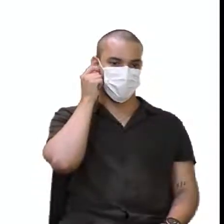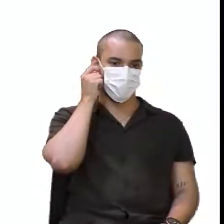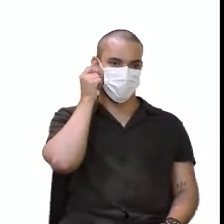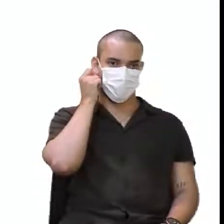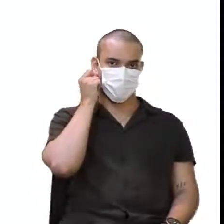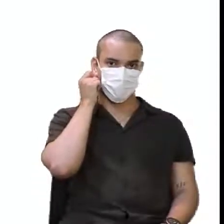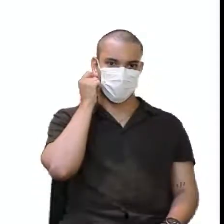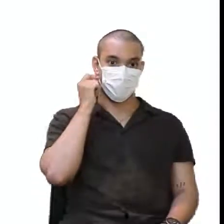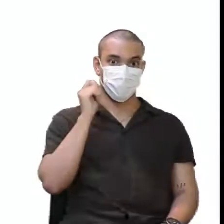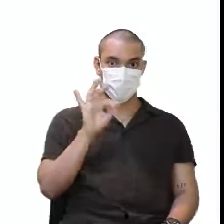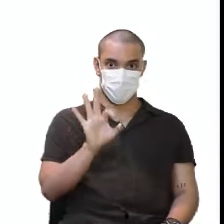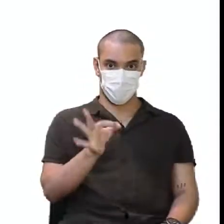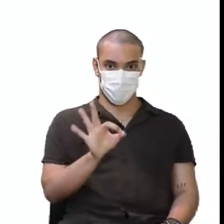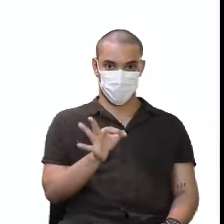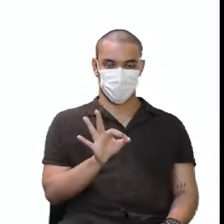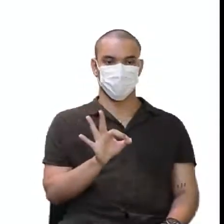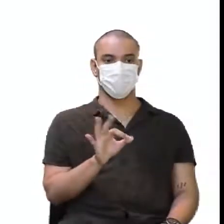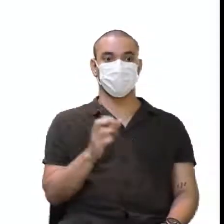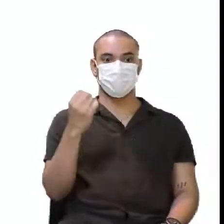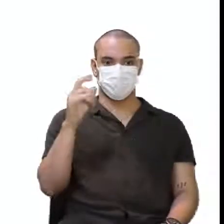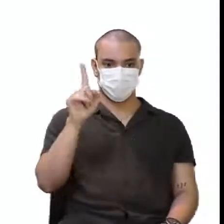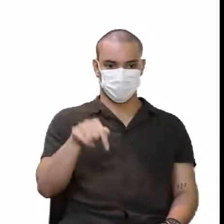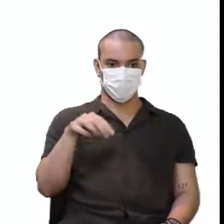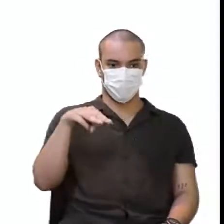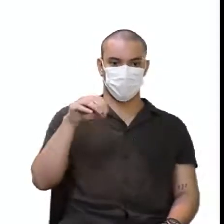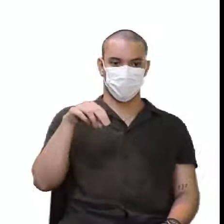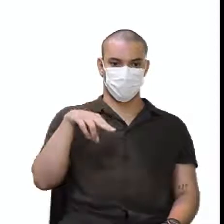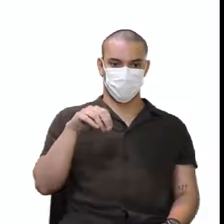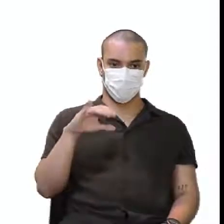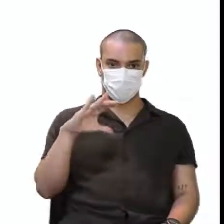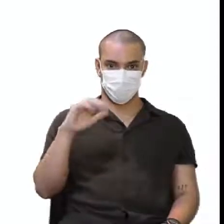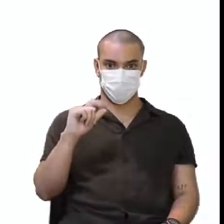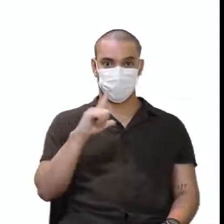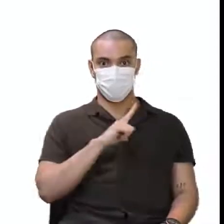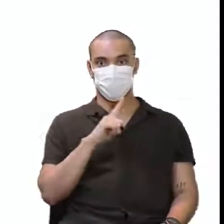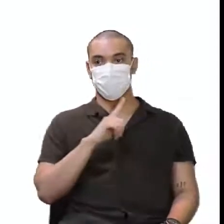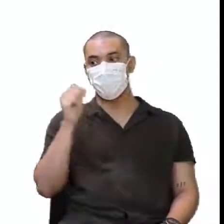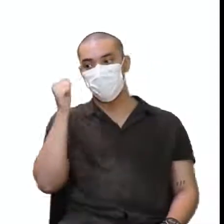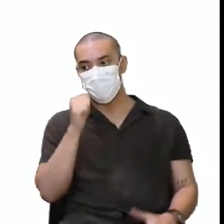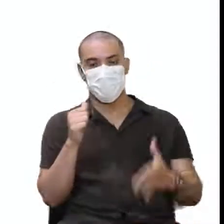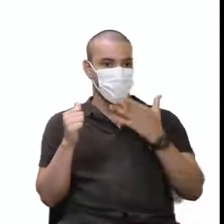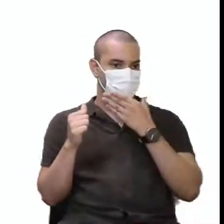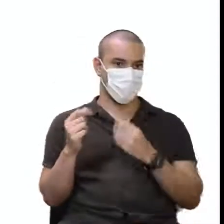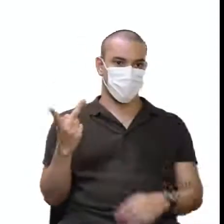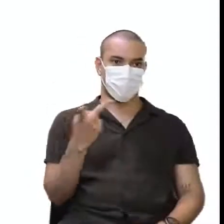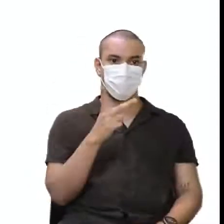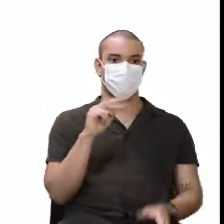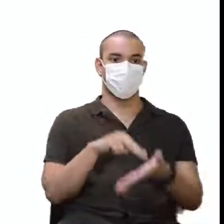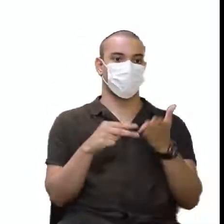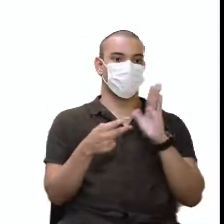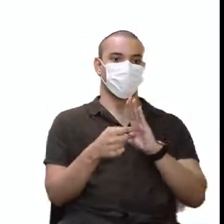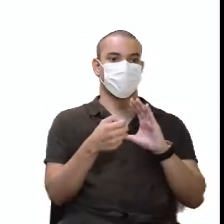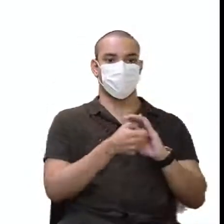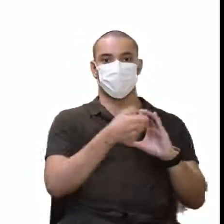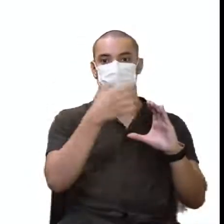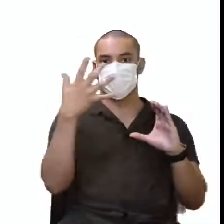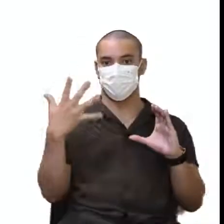Correto? Tudo bem. Se é monóica, eu tenho estrutura masculina e feminina. O que é que corresponde a